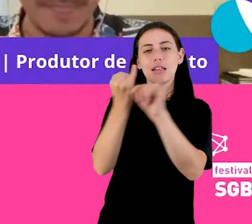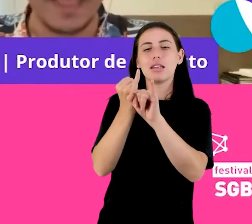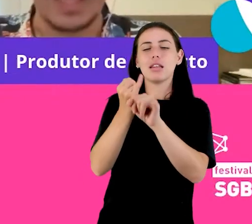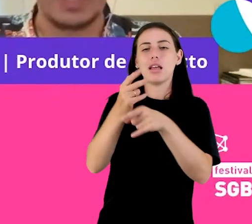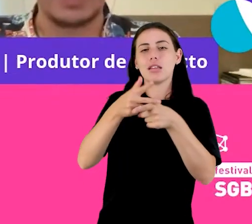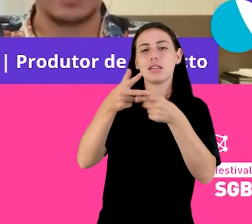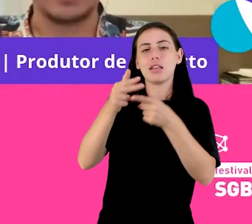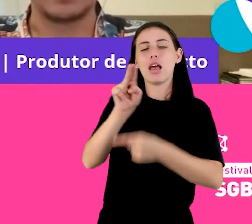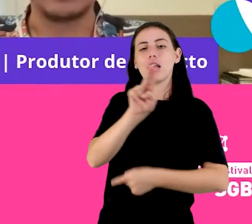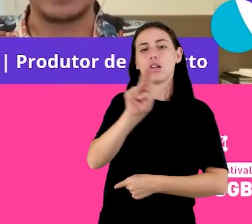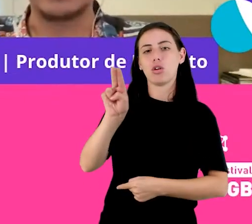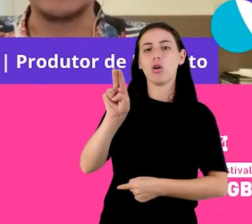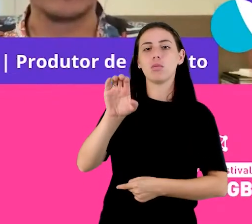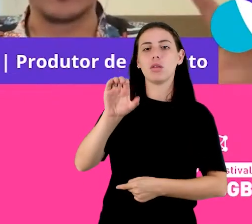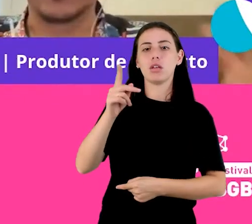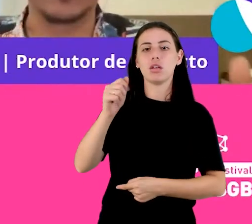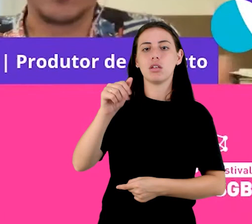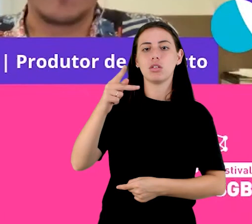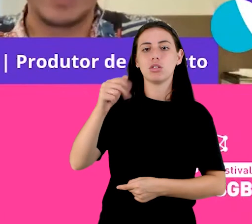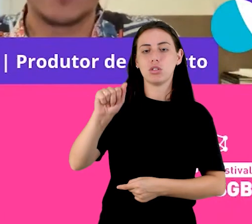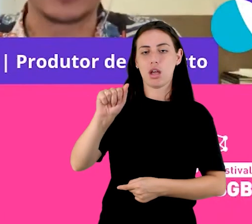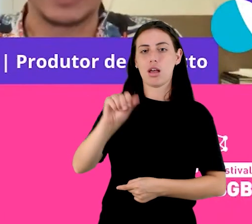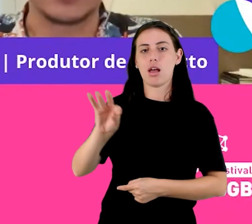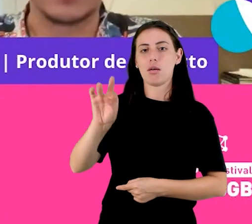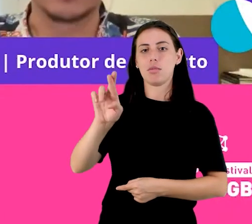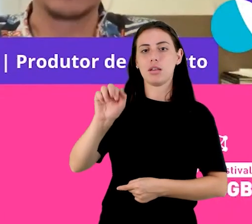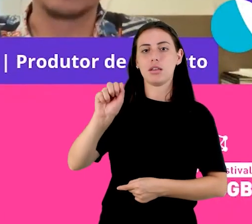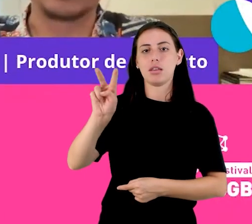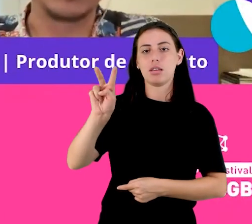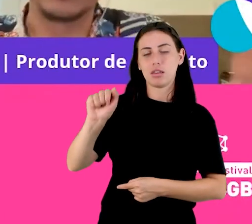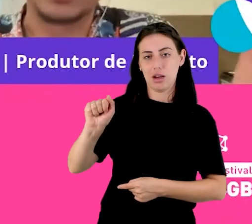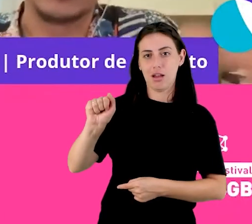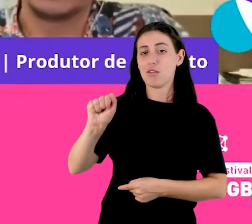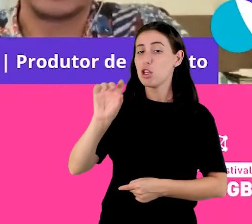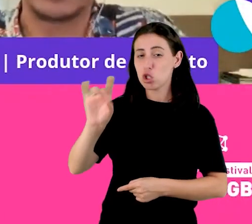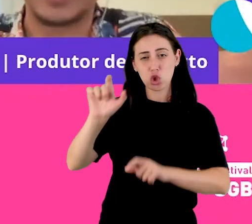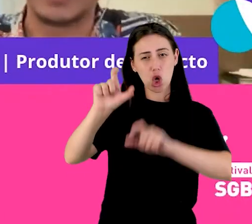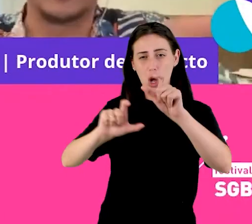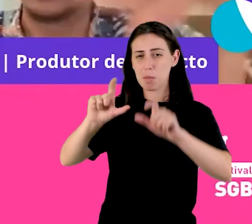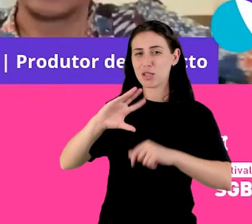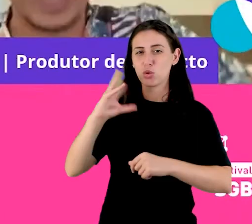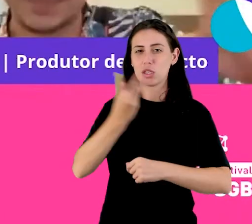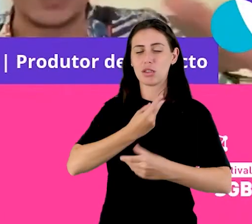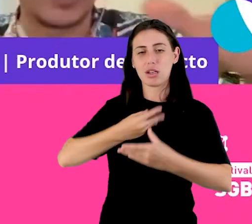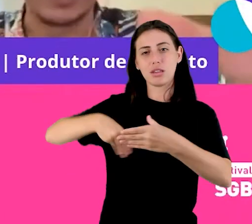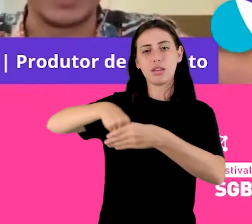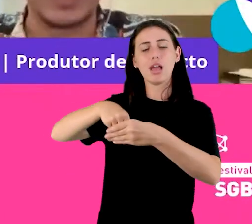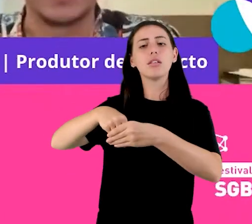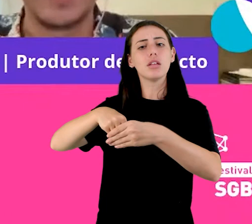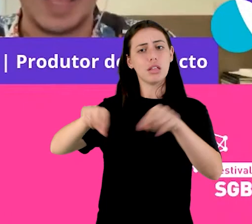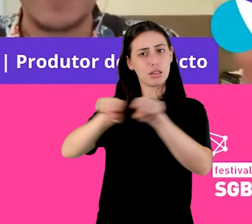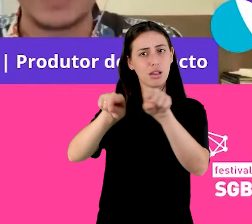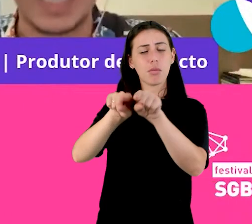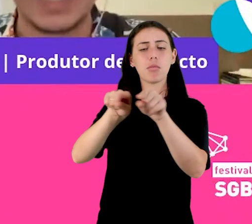trans. E aí eu acompanhei o processo, né, eu produzi no sentido de juntar as pessoas